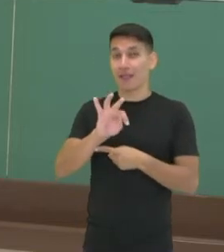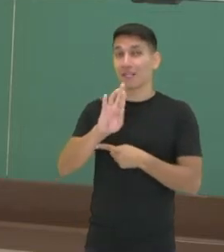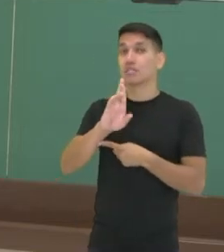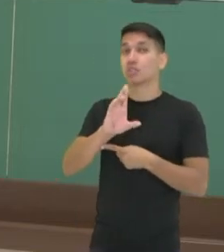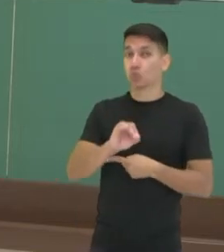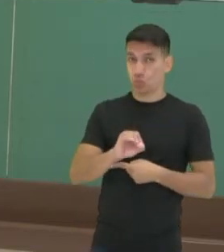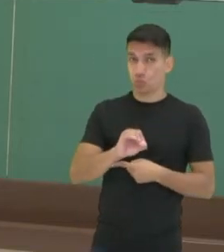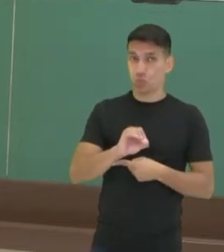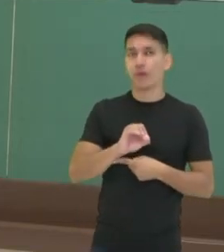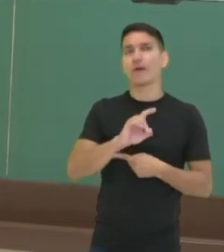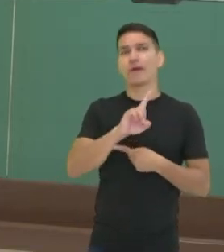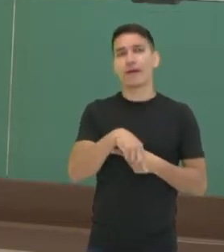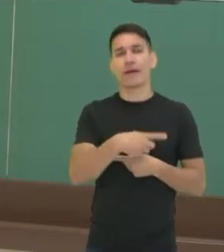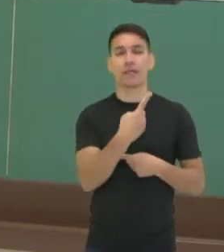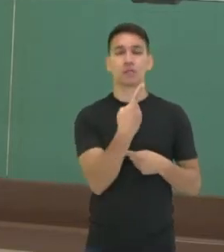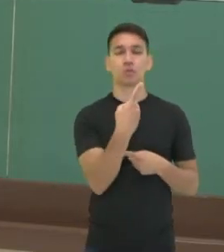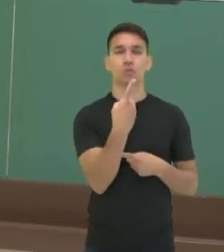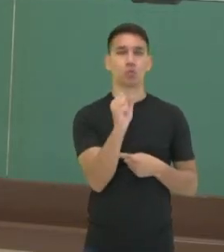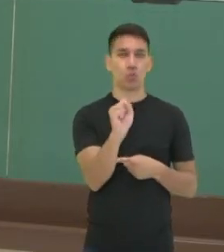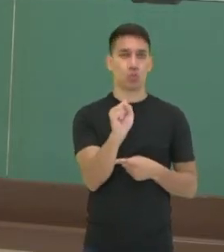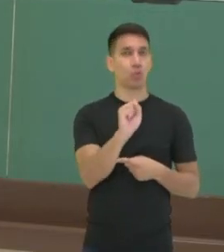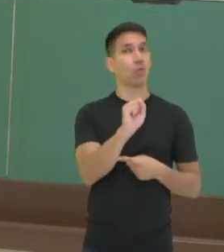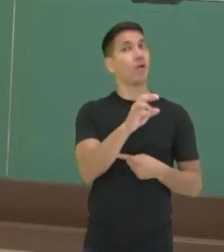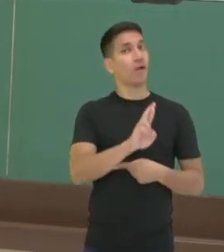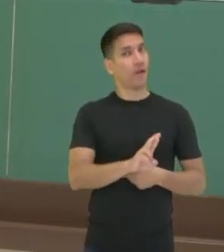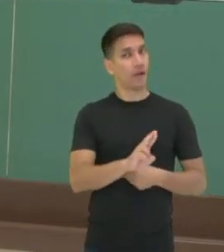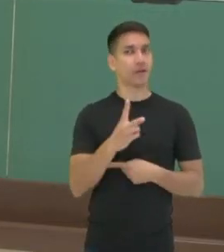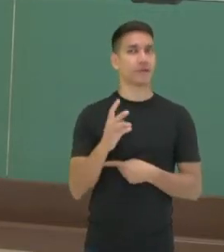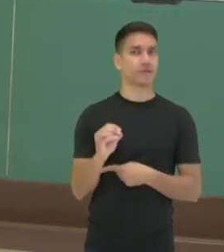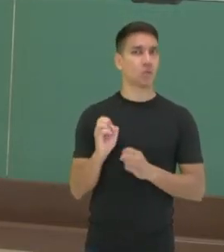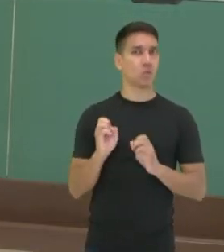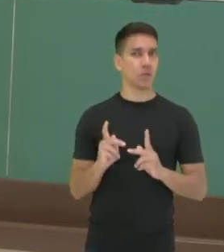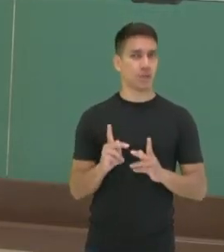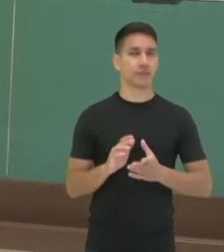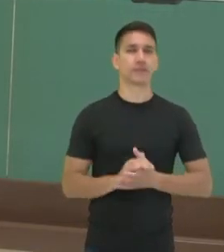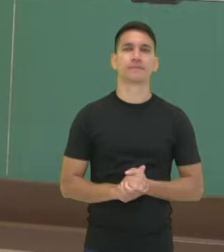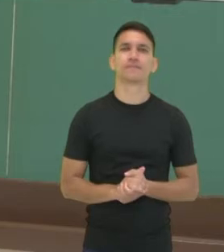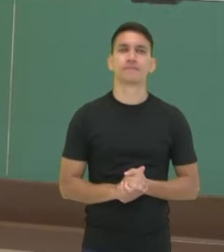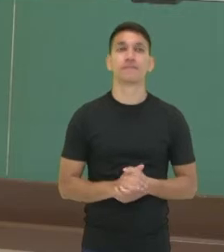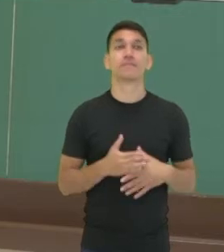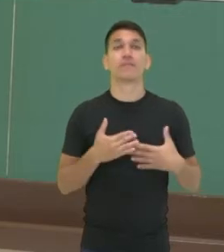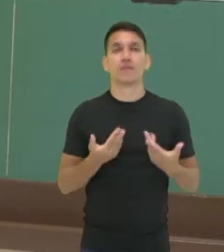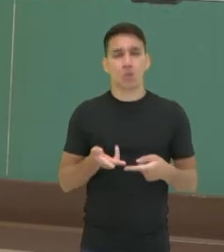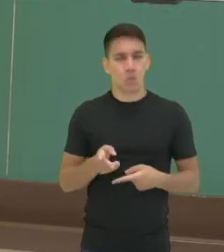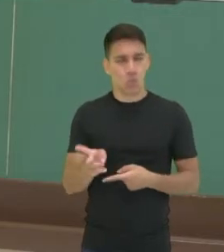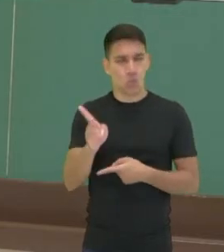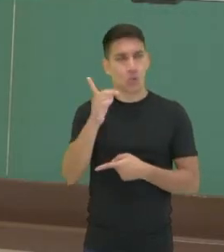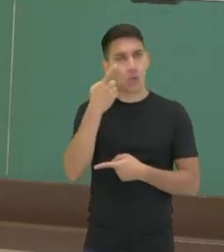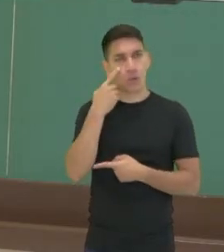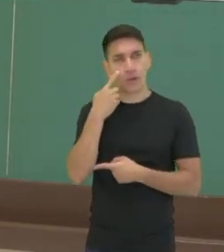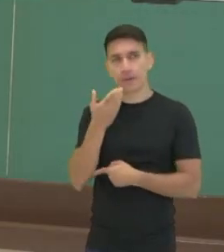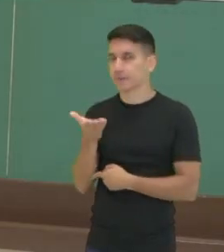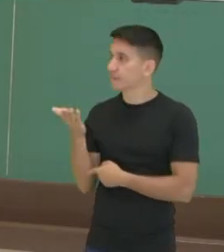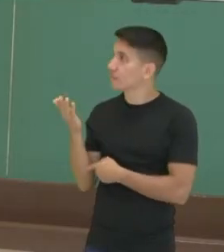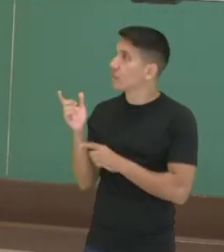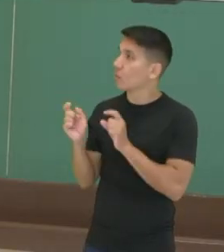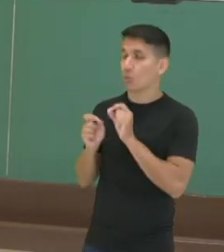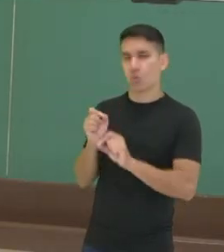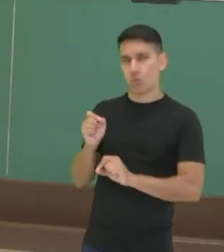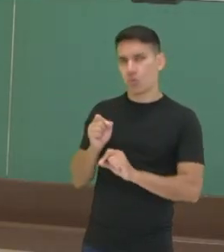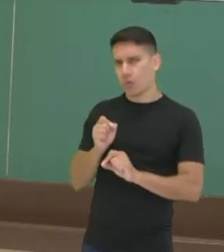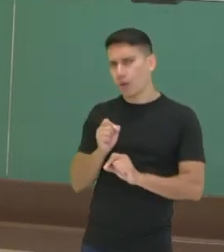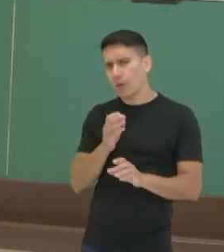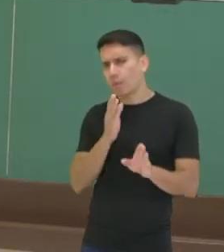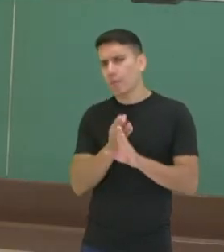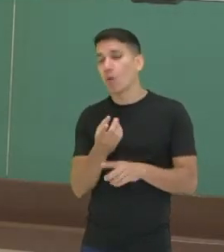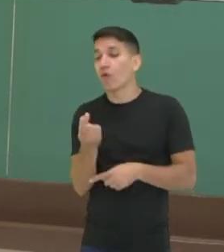R$ 18,20, tá joia? Então, tá bom, hein? Então, continuando aqui com a professora, olha só. Agora, para obter o preço,